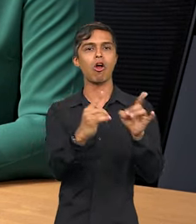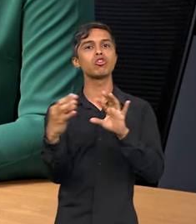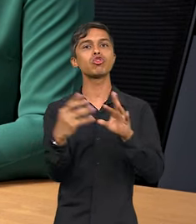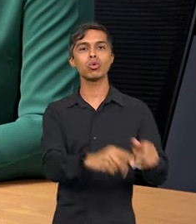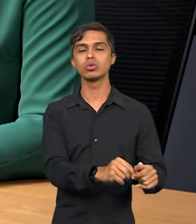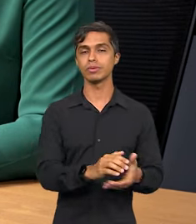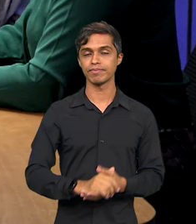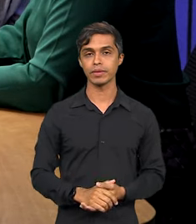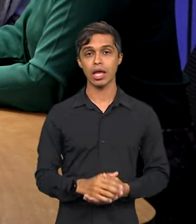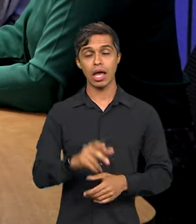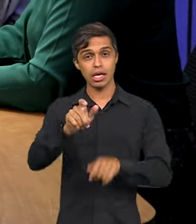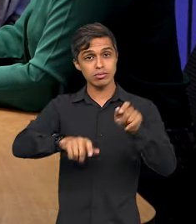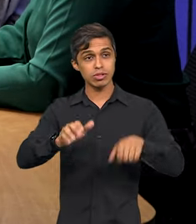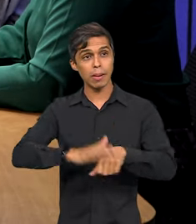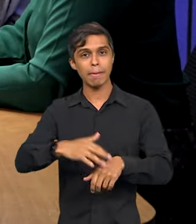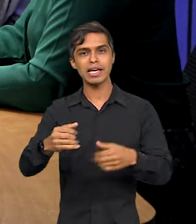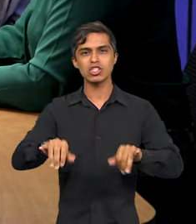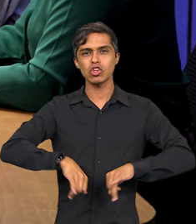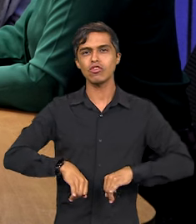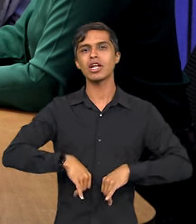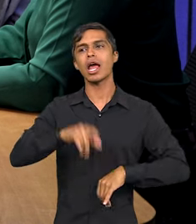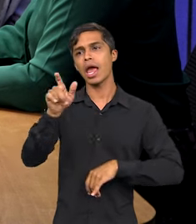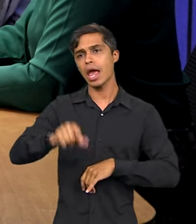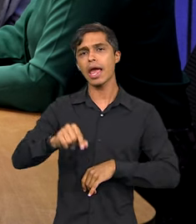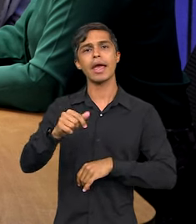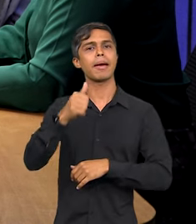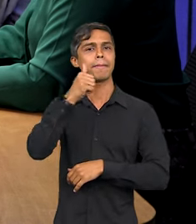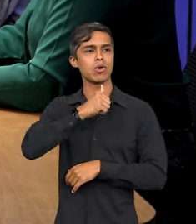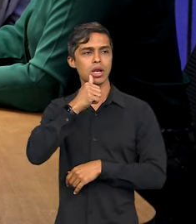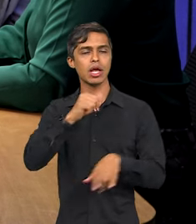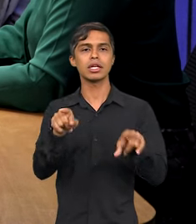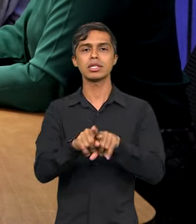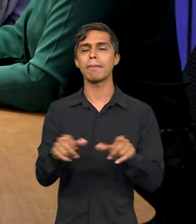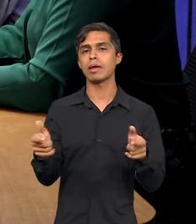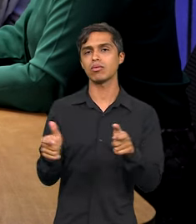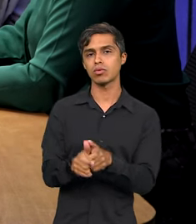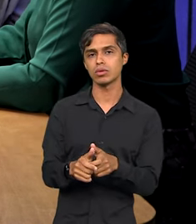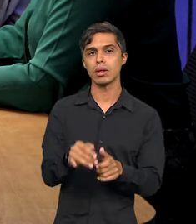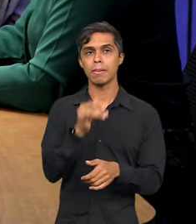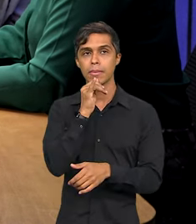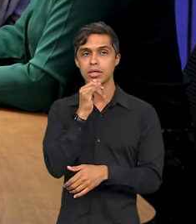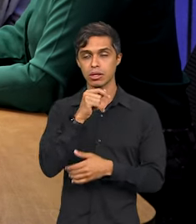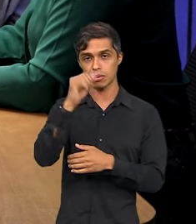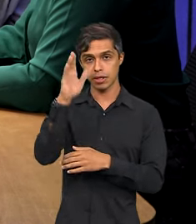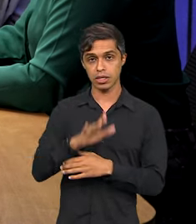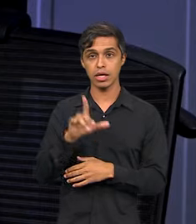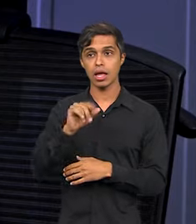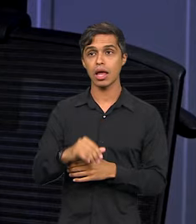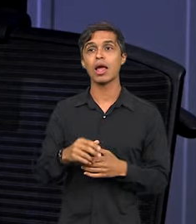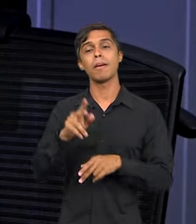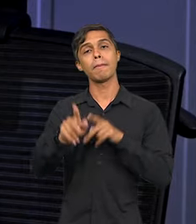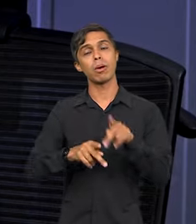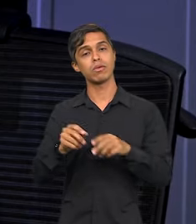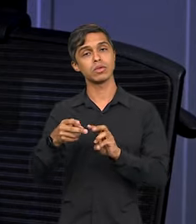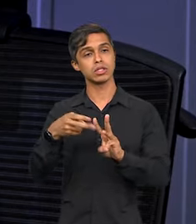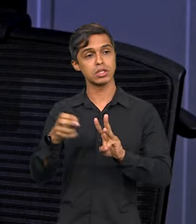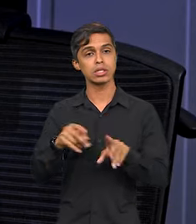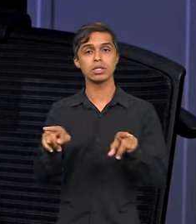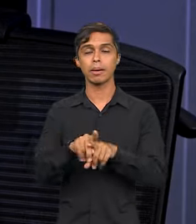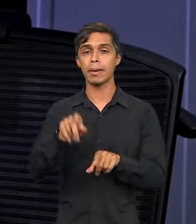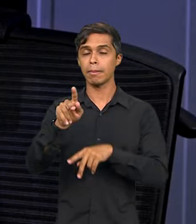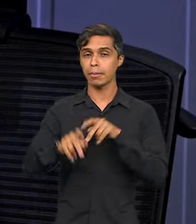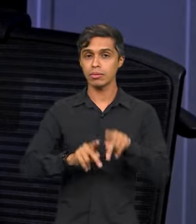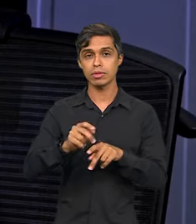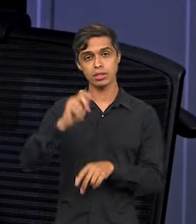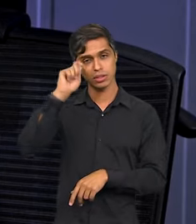as pessoas mais impactadas por isso são as pessoas as mulheres e as minorias que no caso do Brasil são os povos indígenas e as pessoas